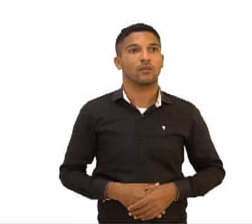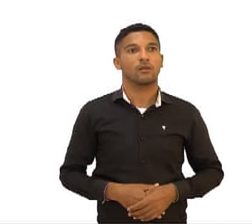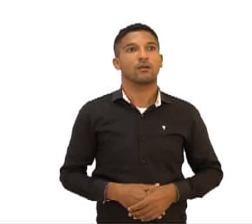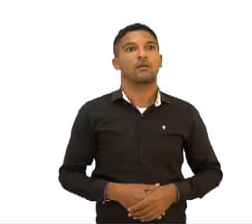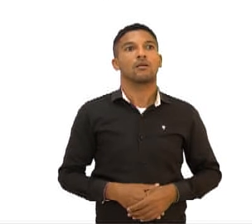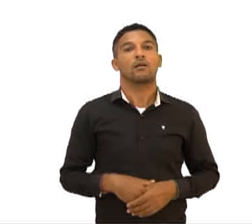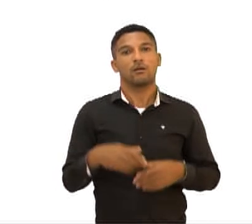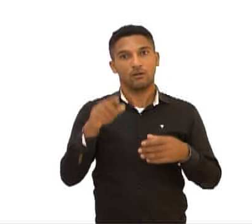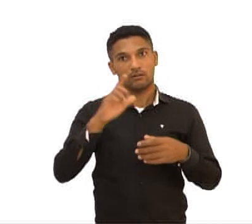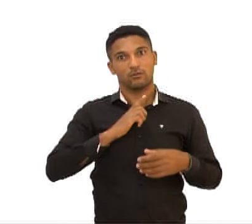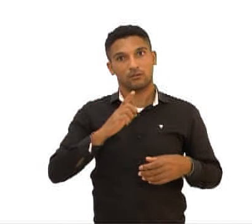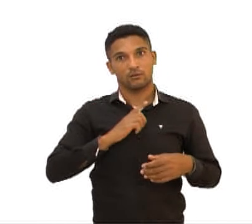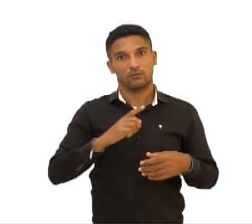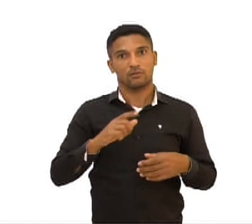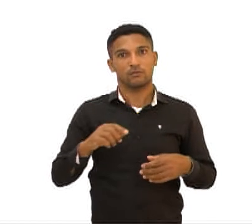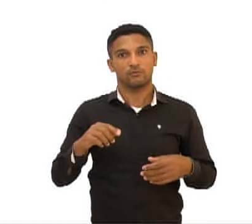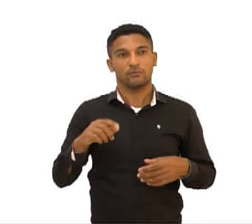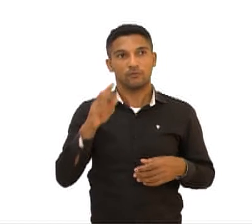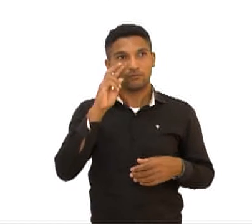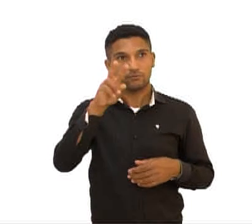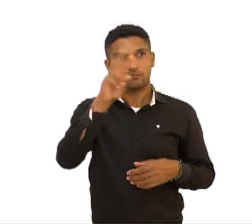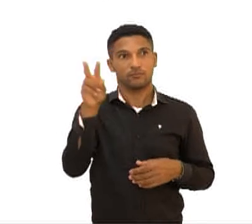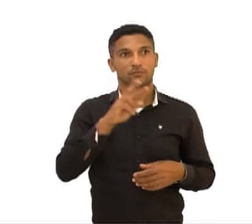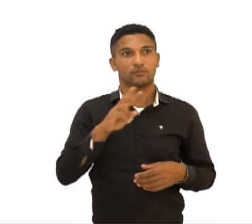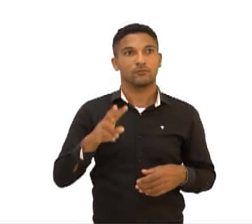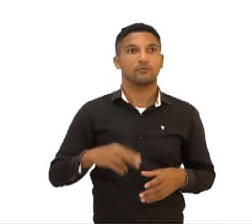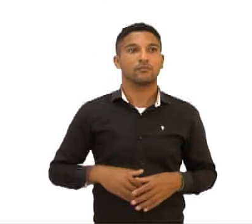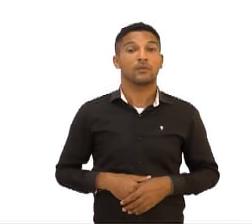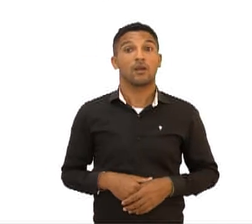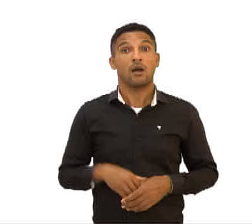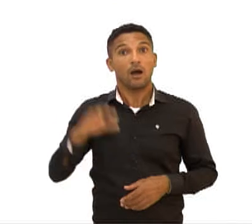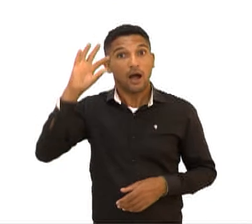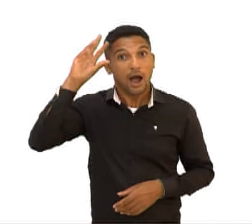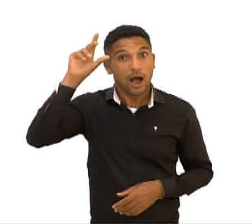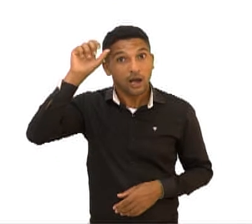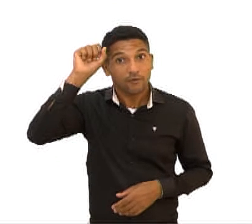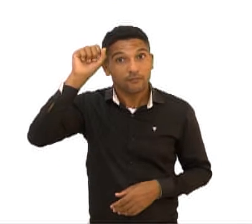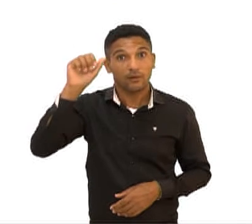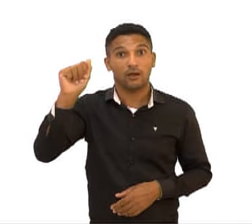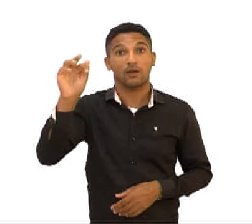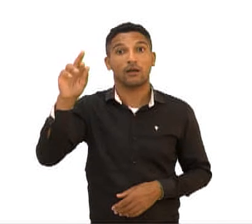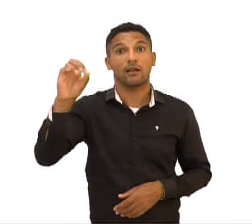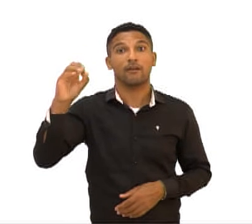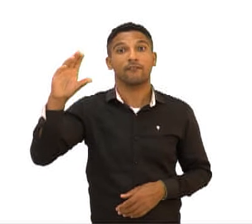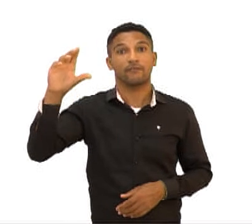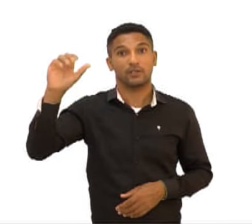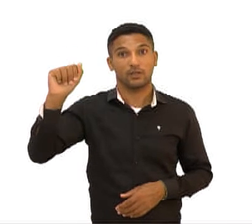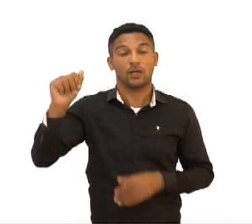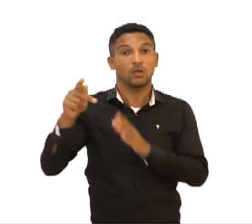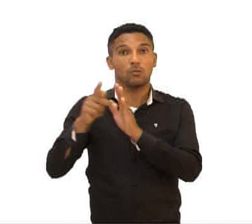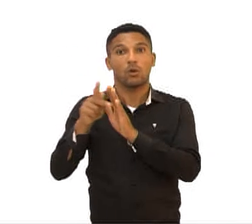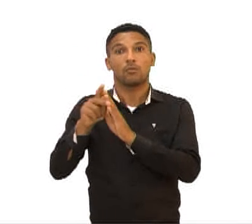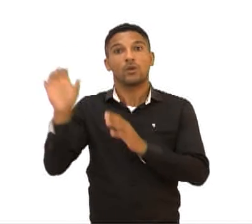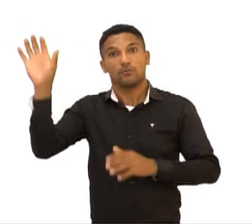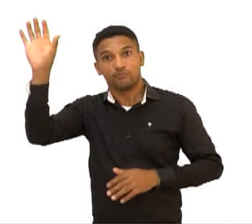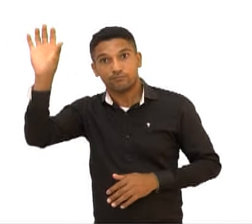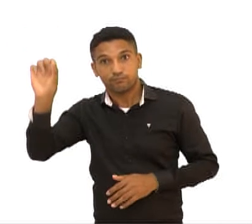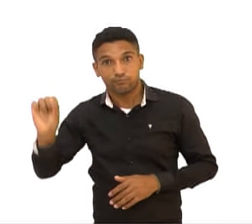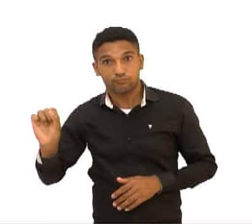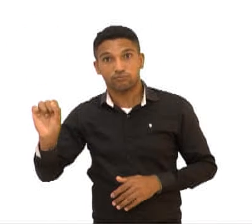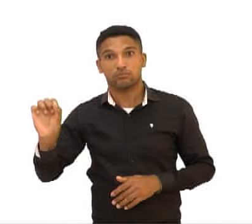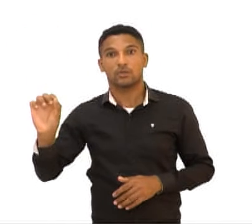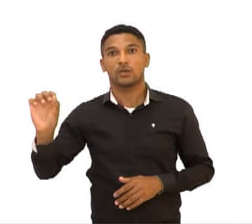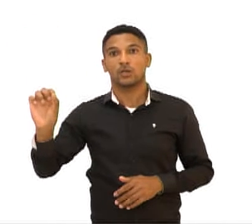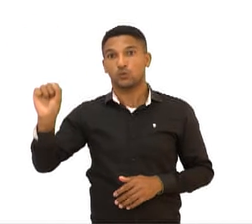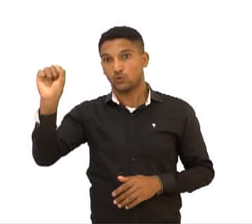tem aqui um enunciado, que é o seguinte: a parte da África localizada ao sul do Equador foi habitada por